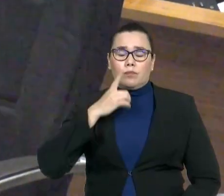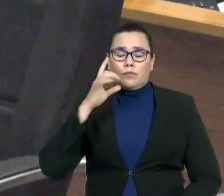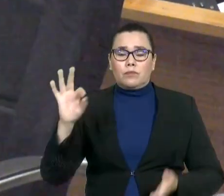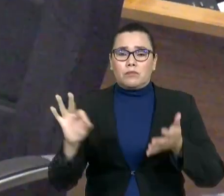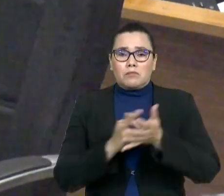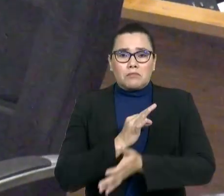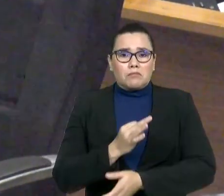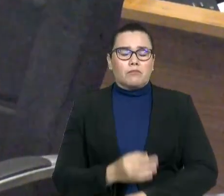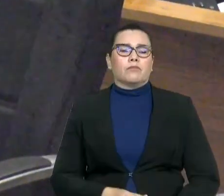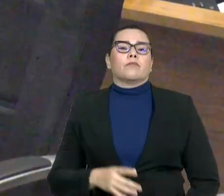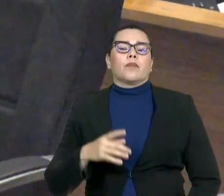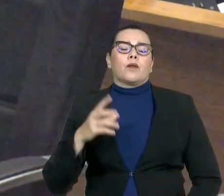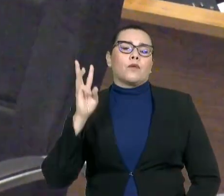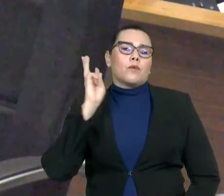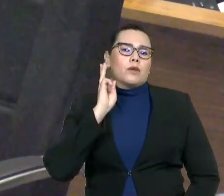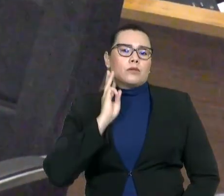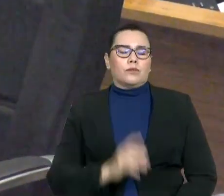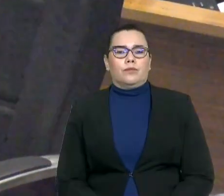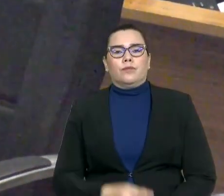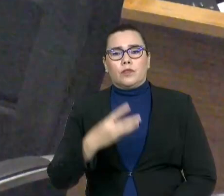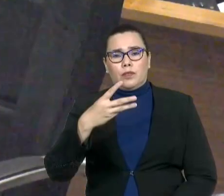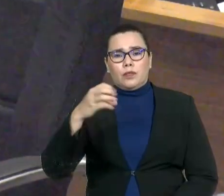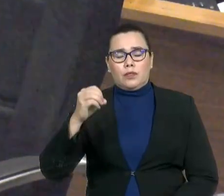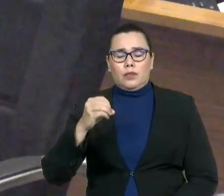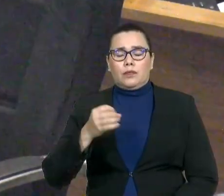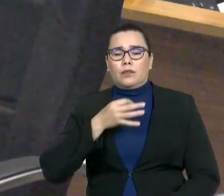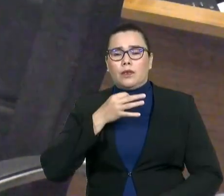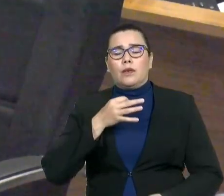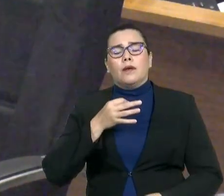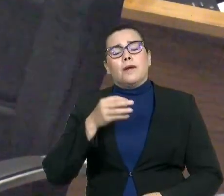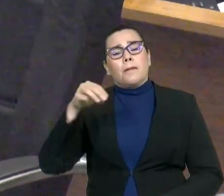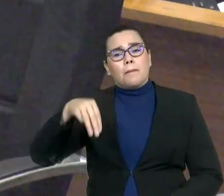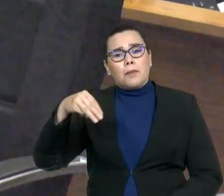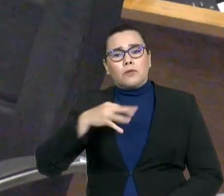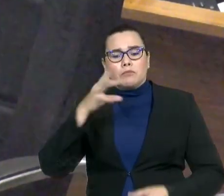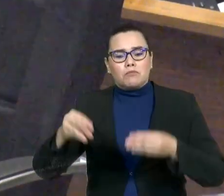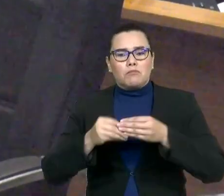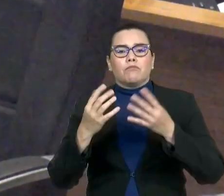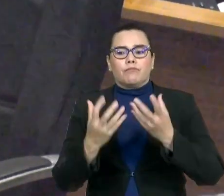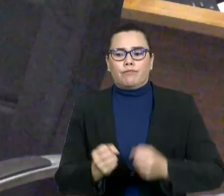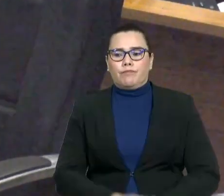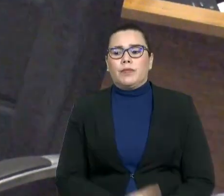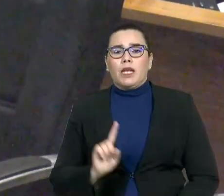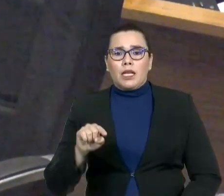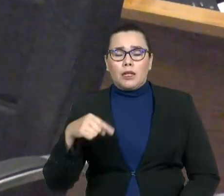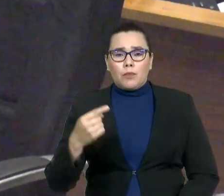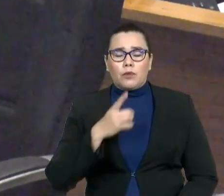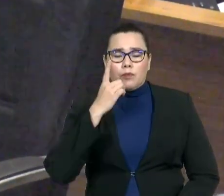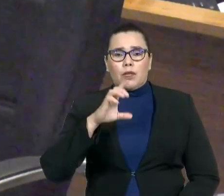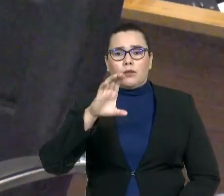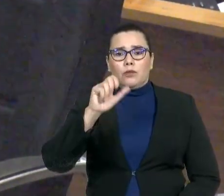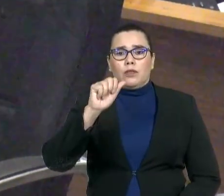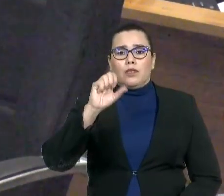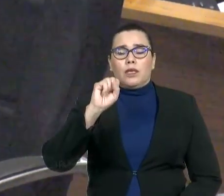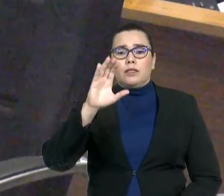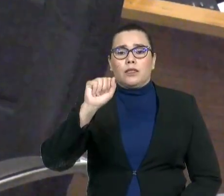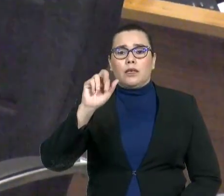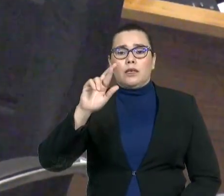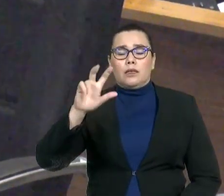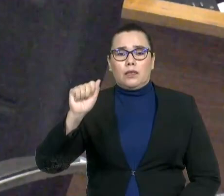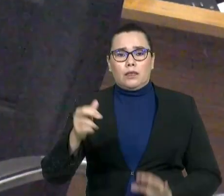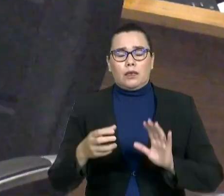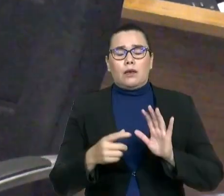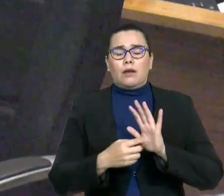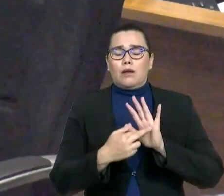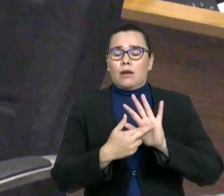por 30 minutos com a partes. Nos tempos destinados aos partidos ou blocos, deputado Júnior Cascaria e Eric Costa